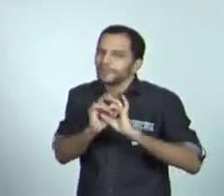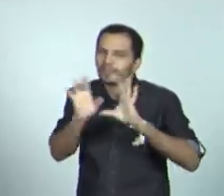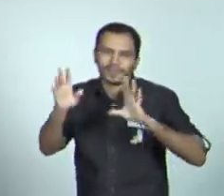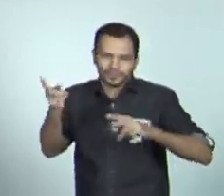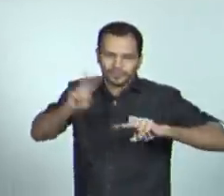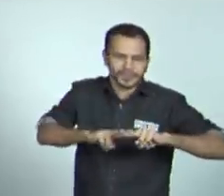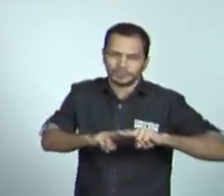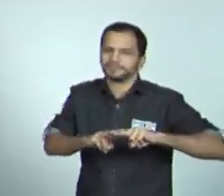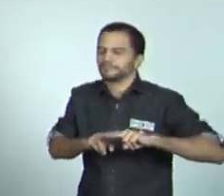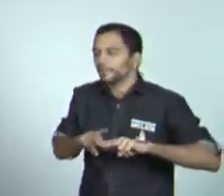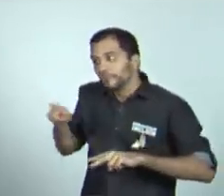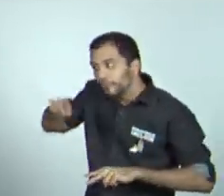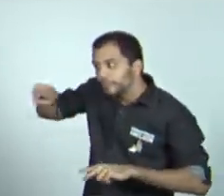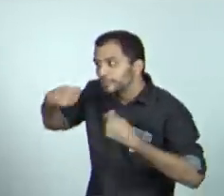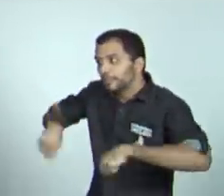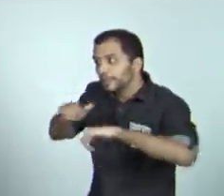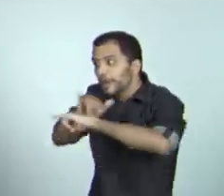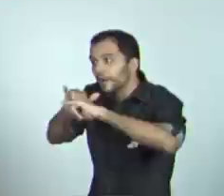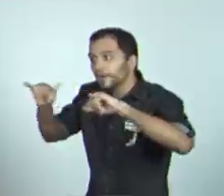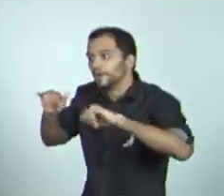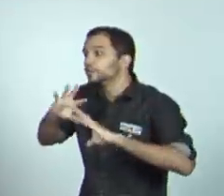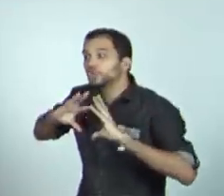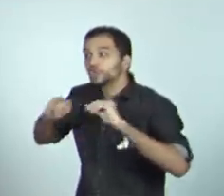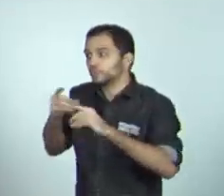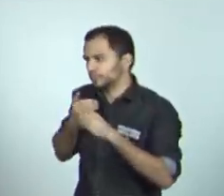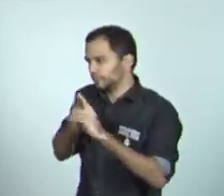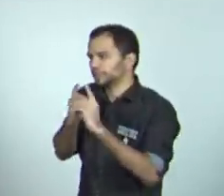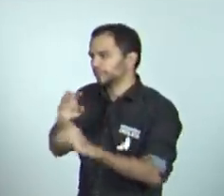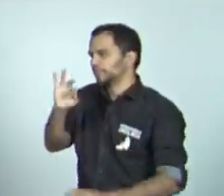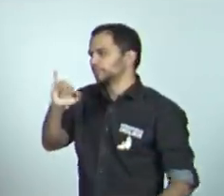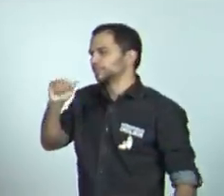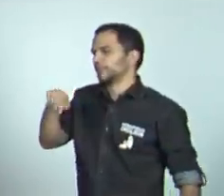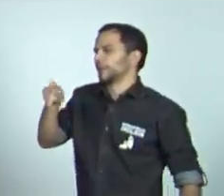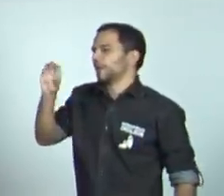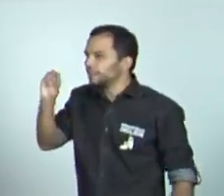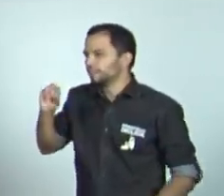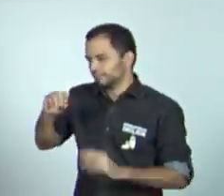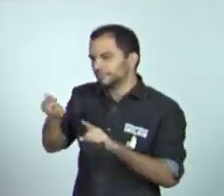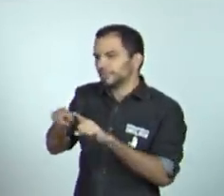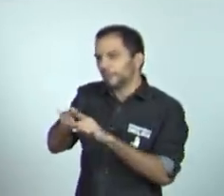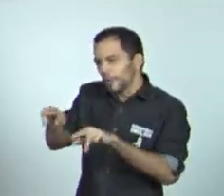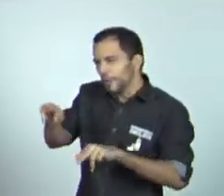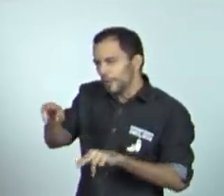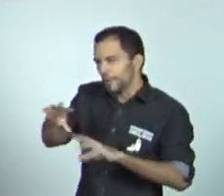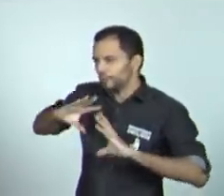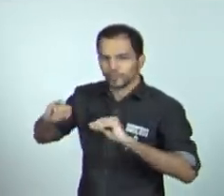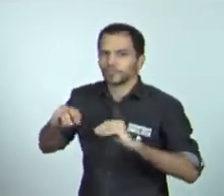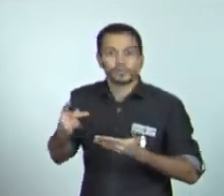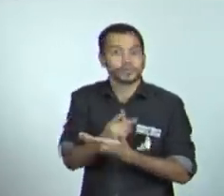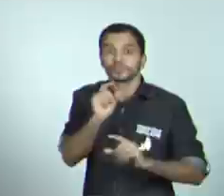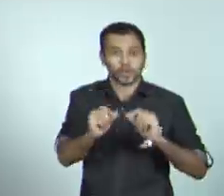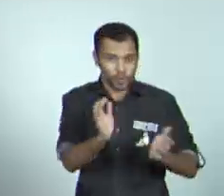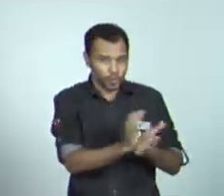tiago e aos irmãos então saiu e foi para o outro lugar de manhã não foi pequeno alvoroço entre os